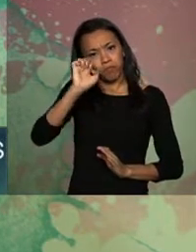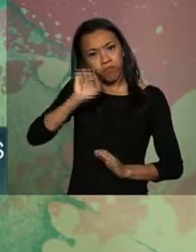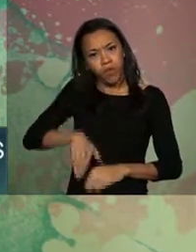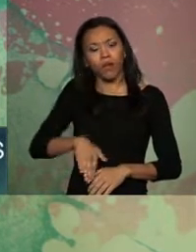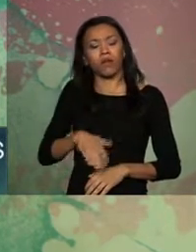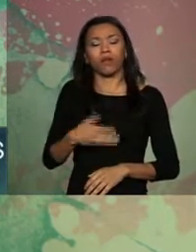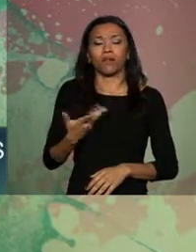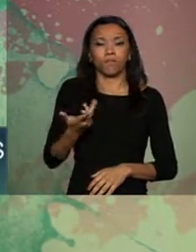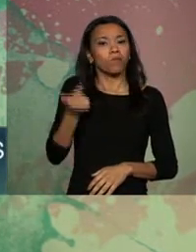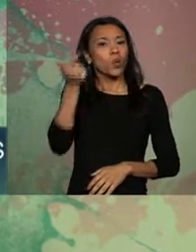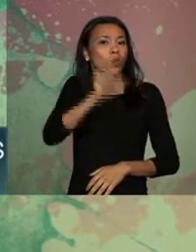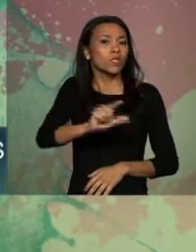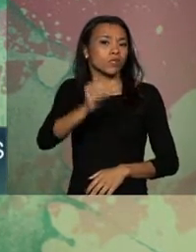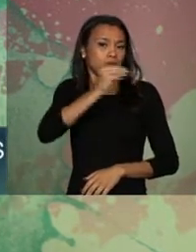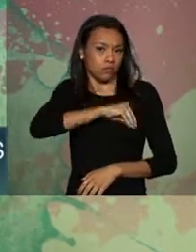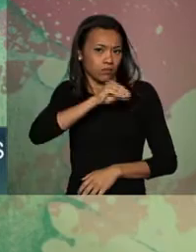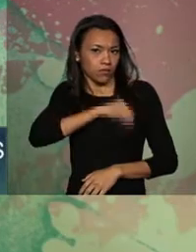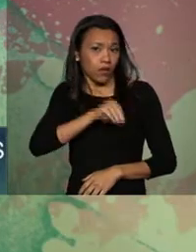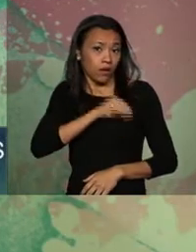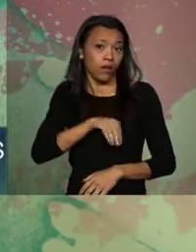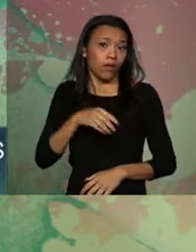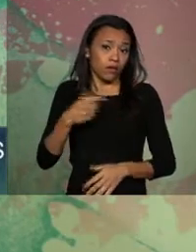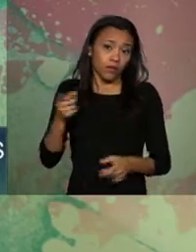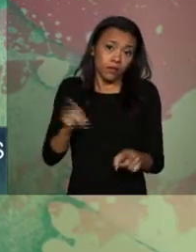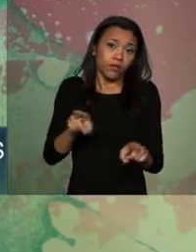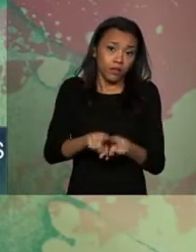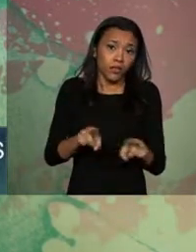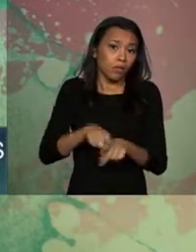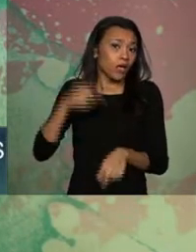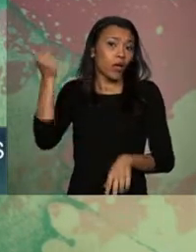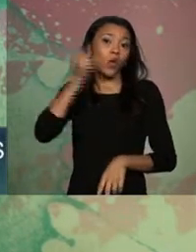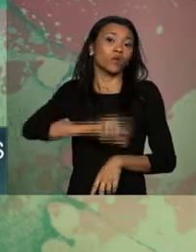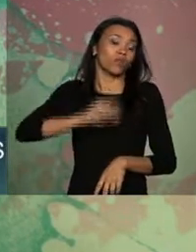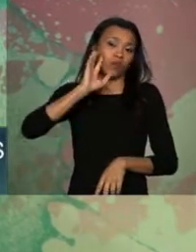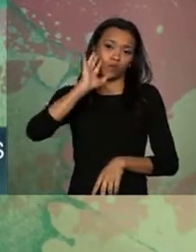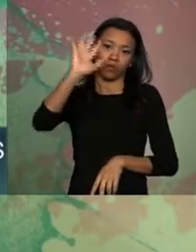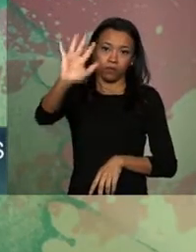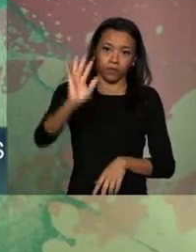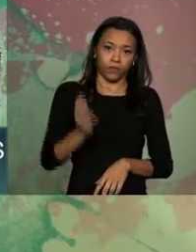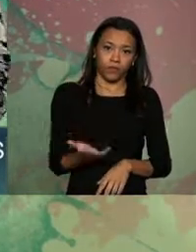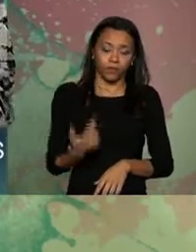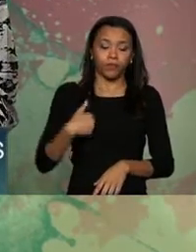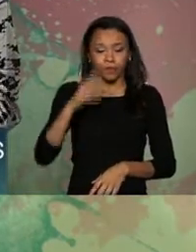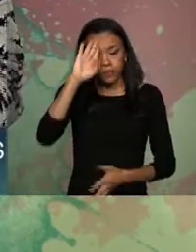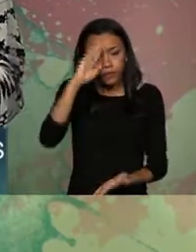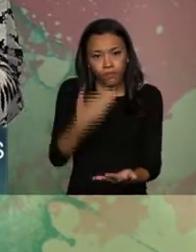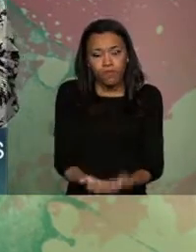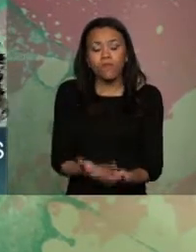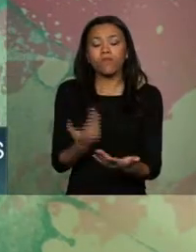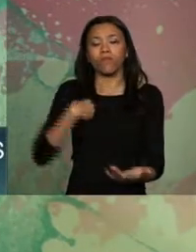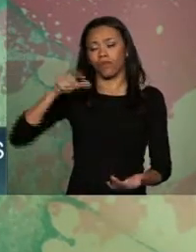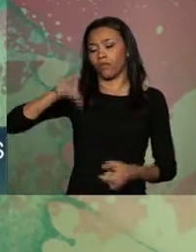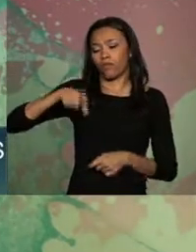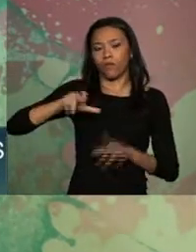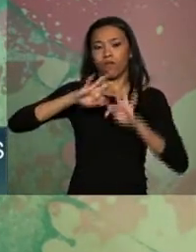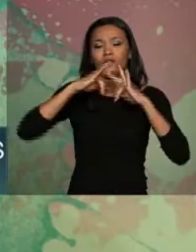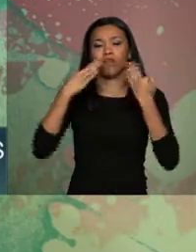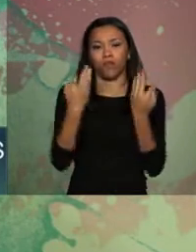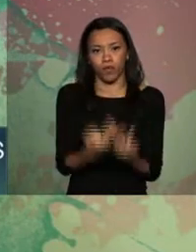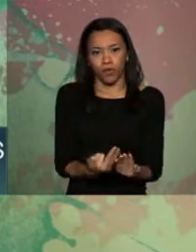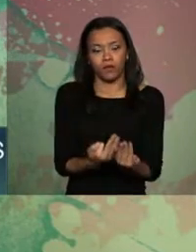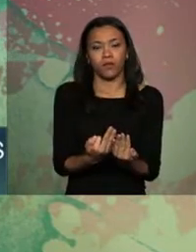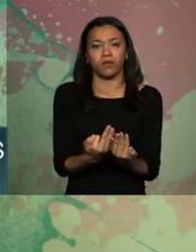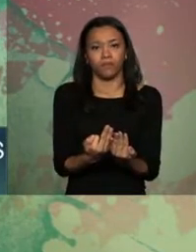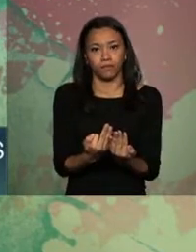buscam também sua realização. Eu acredito que o Bolsa Família cumpriu seu papel. O